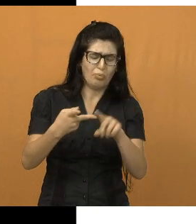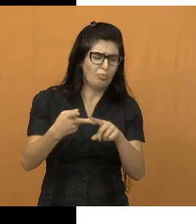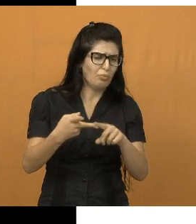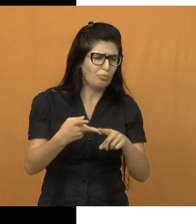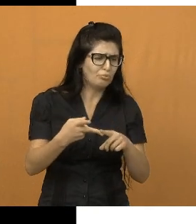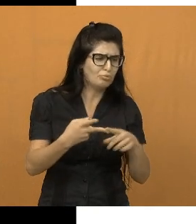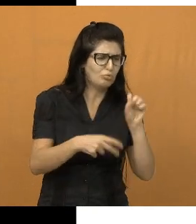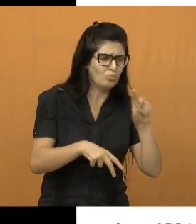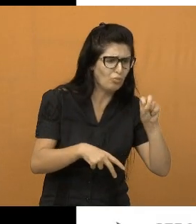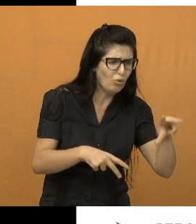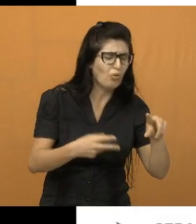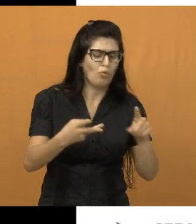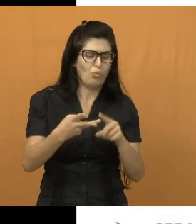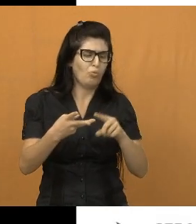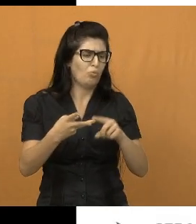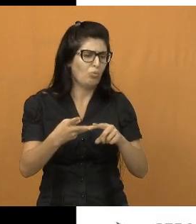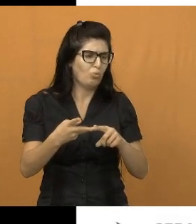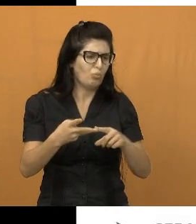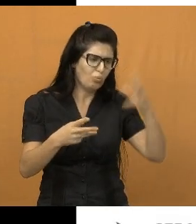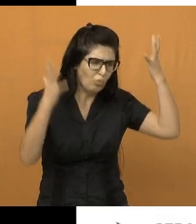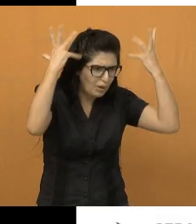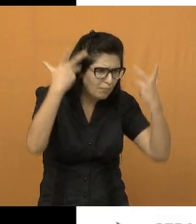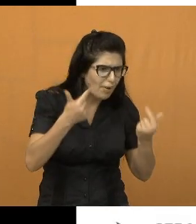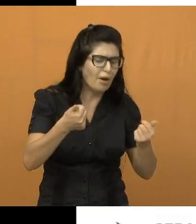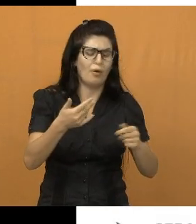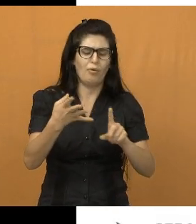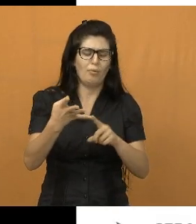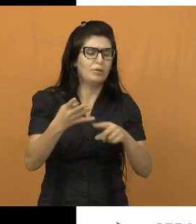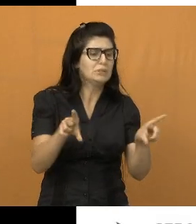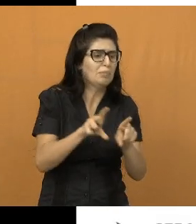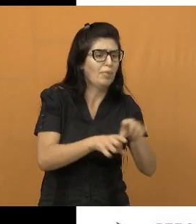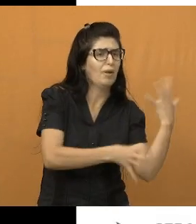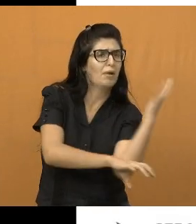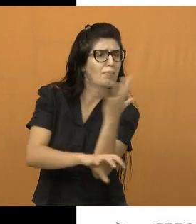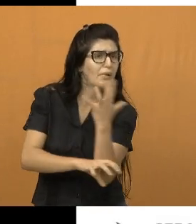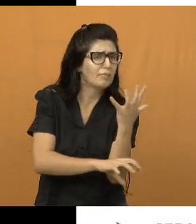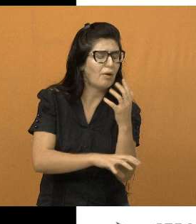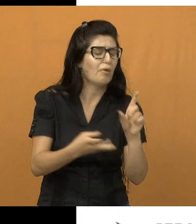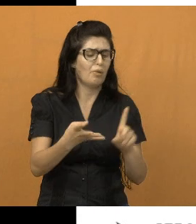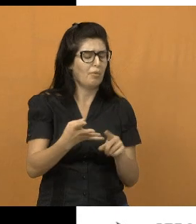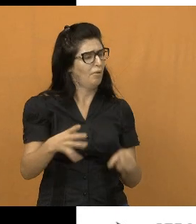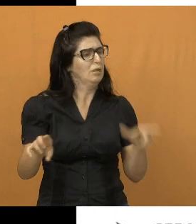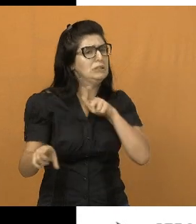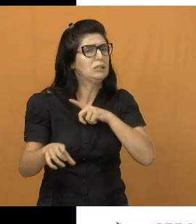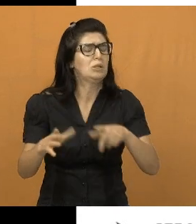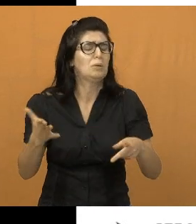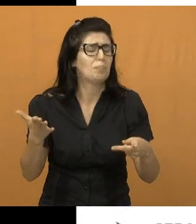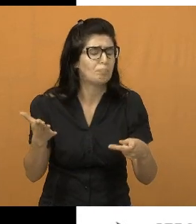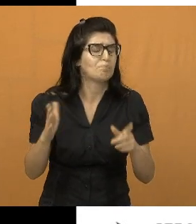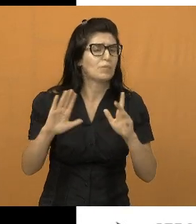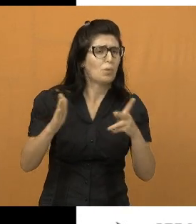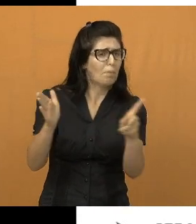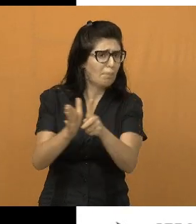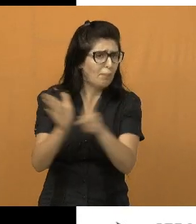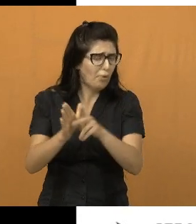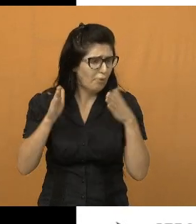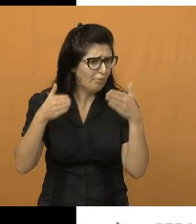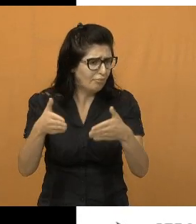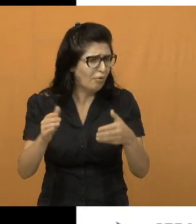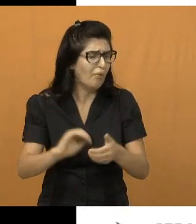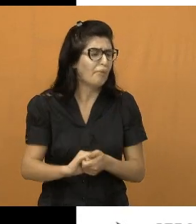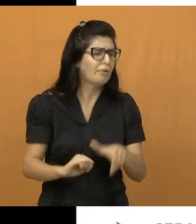ambiental e de zoonoses. Temos, além da rede própria, nós temos